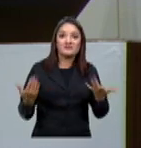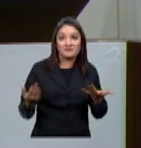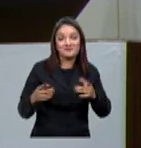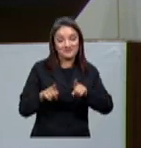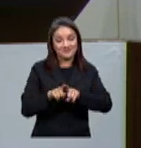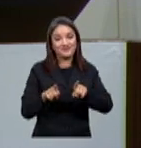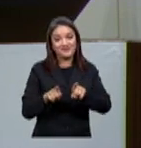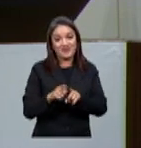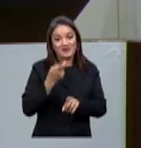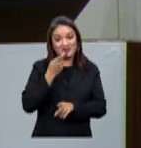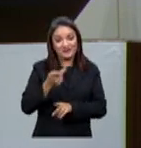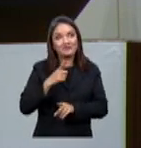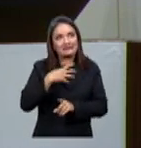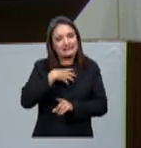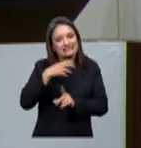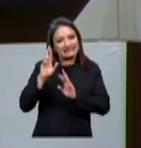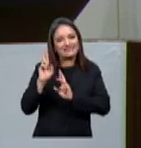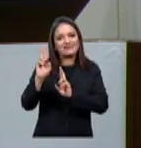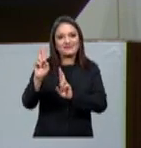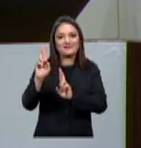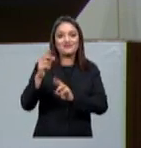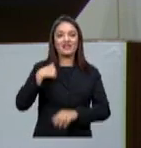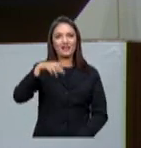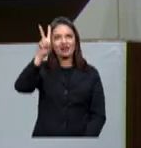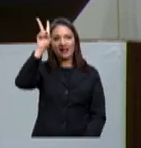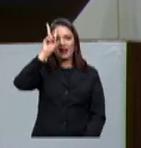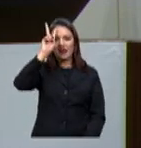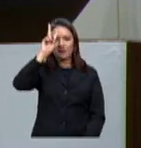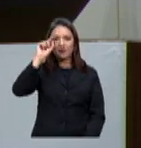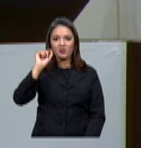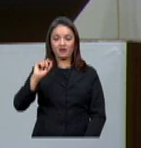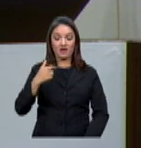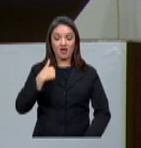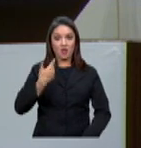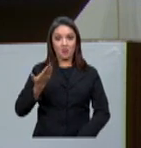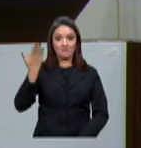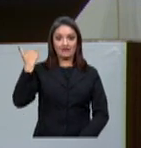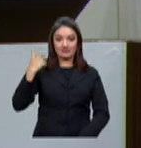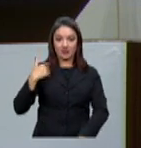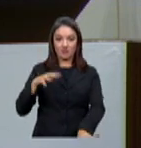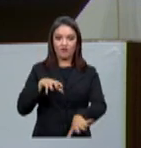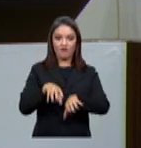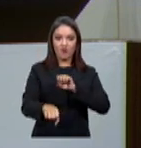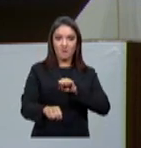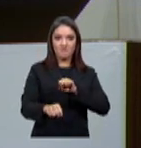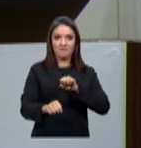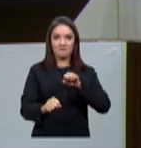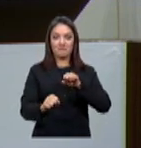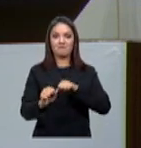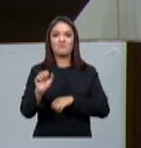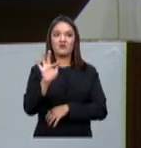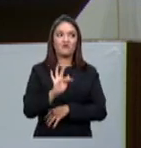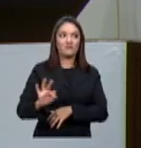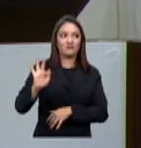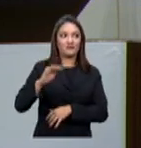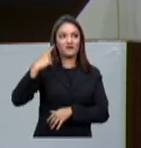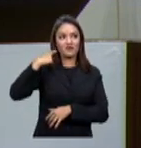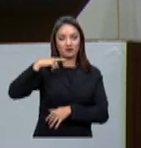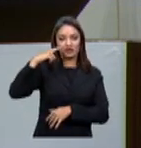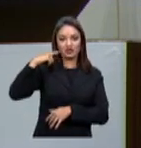esperançoso eu quero relembrar que na época em que me formei na faculdade de direito